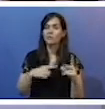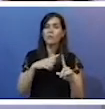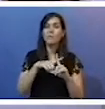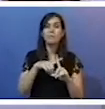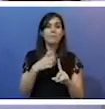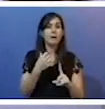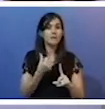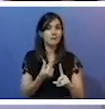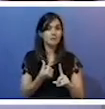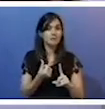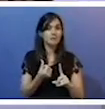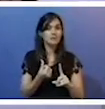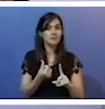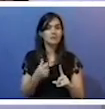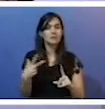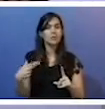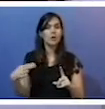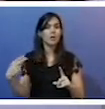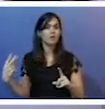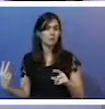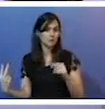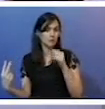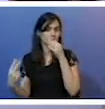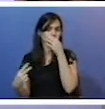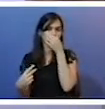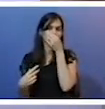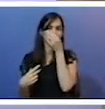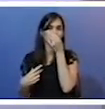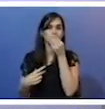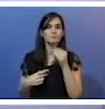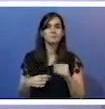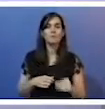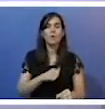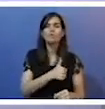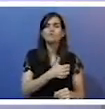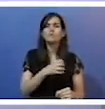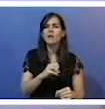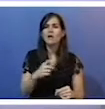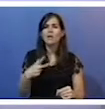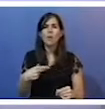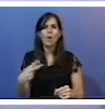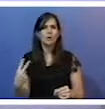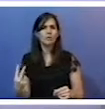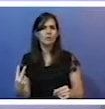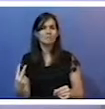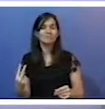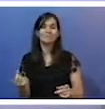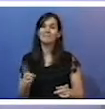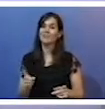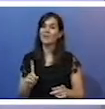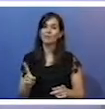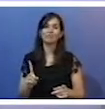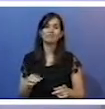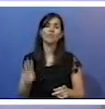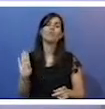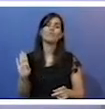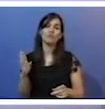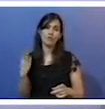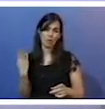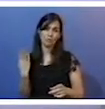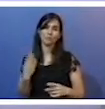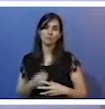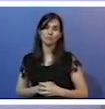4 x 4 e 16 4 + 6 a 10 10 = 2 não uma coisa